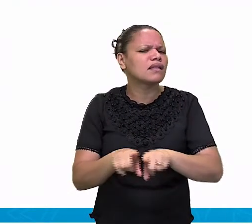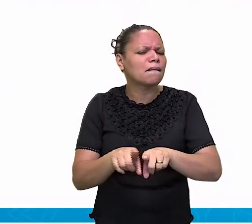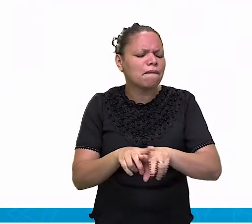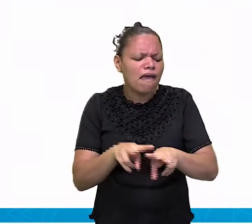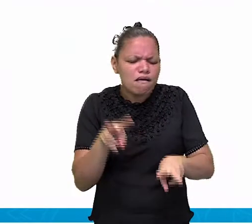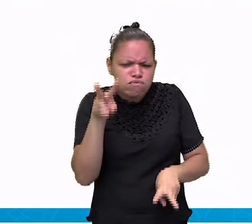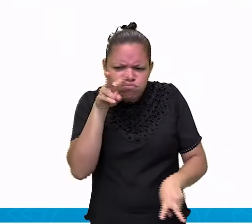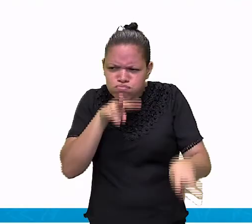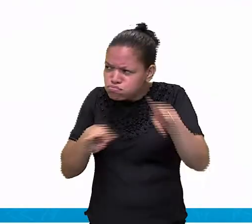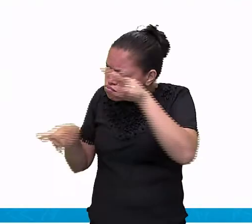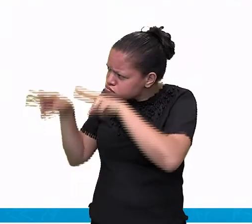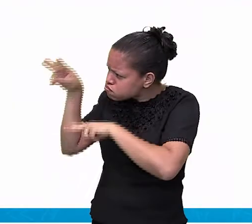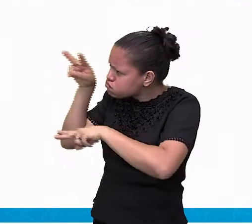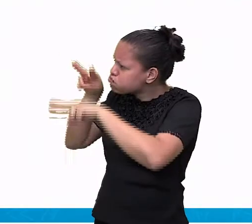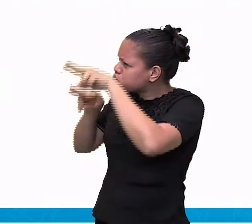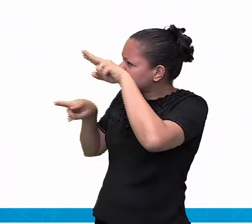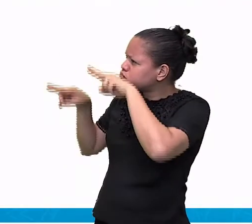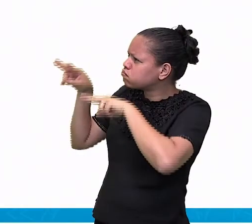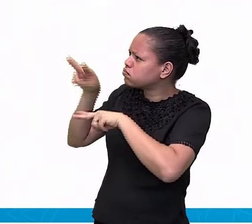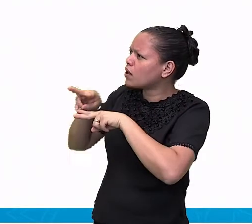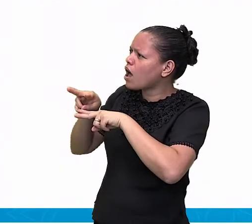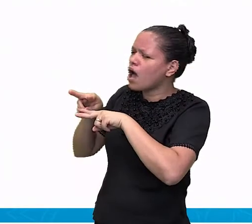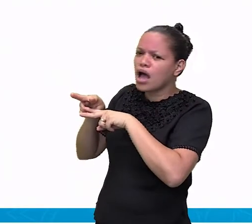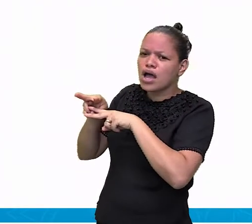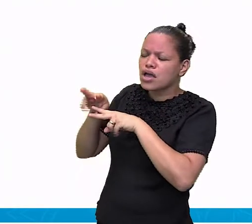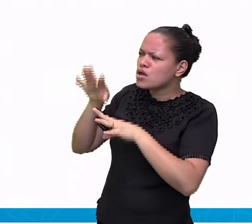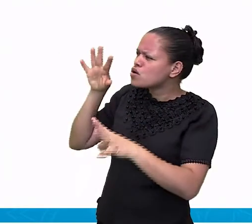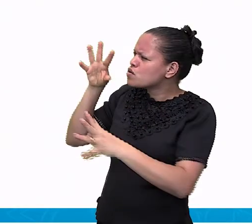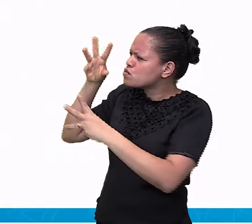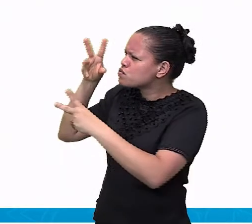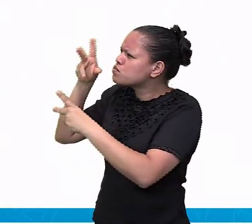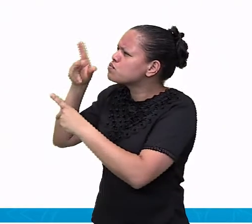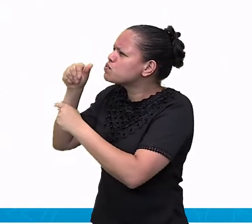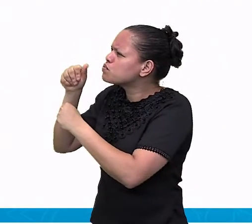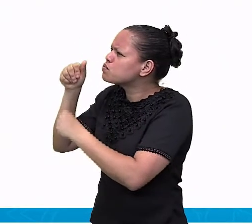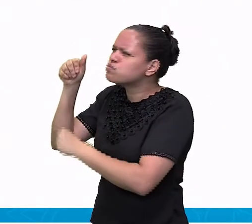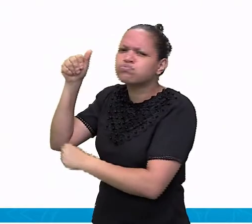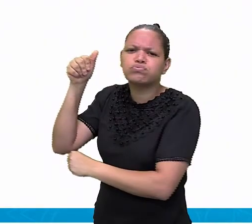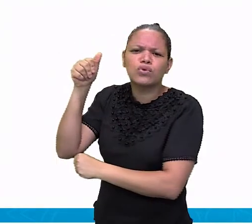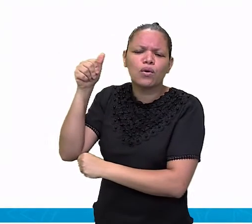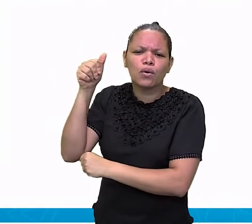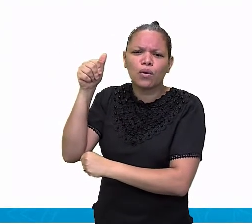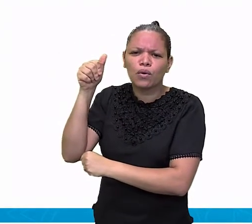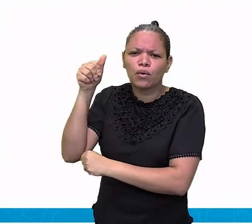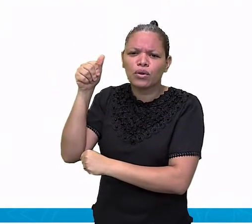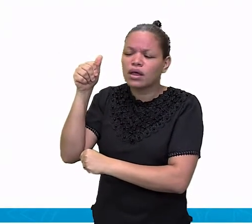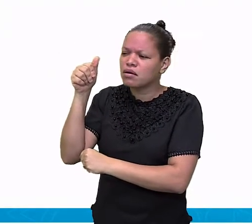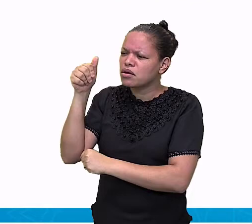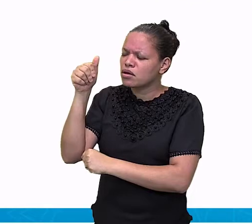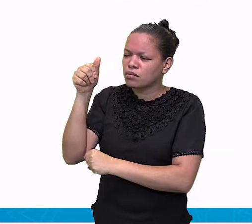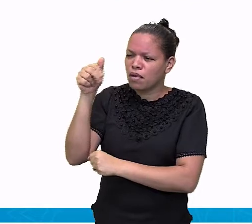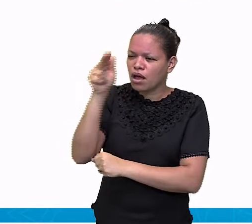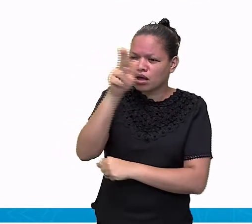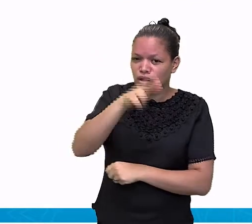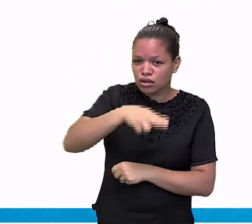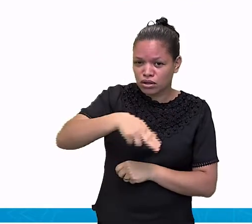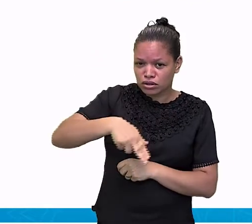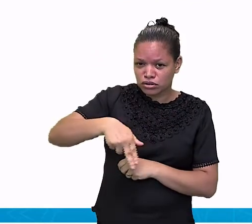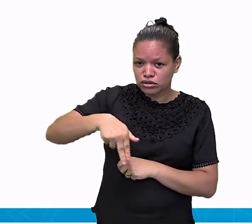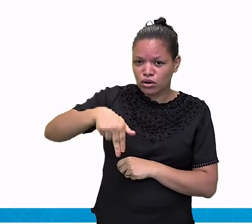analisar aqui em questão, que toda a parte, olha aqui, do Nordeste, vindo para o Sudeste, para o